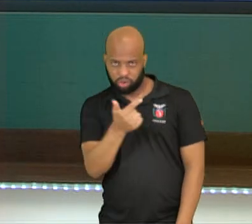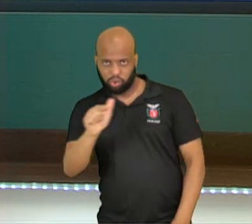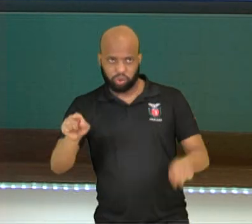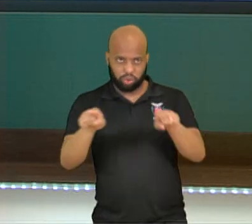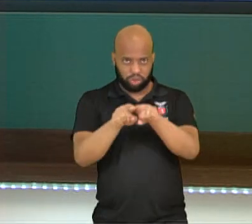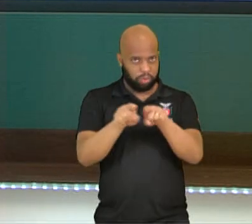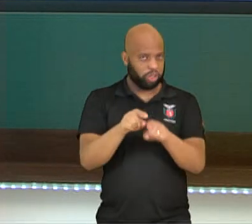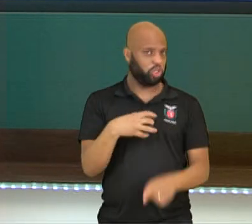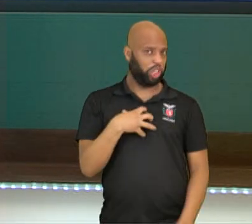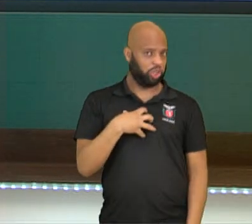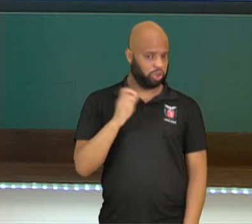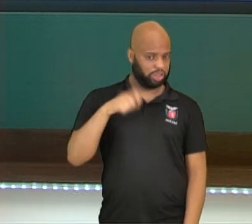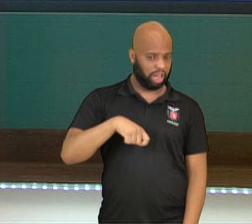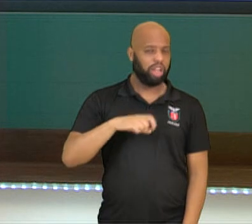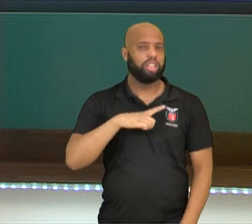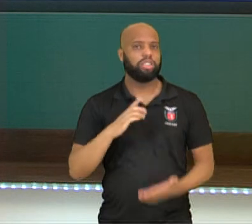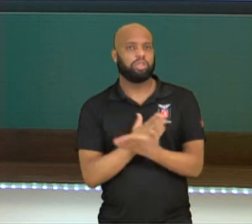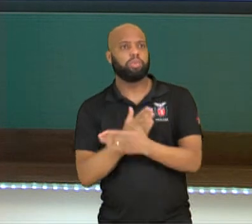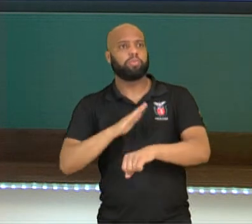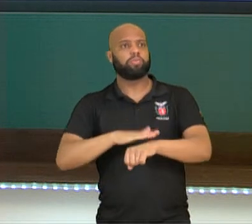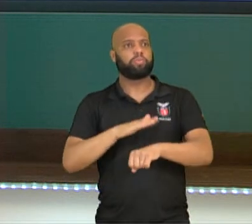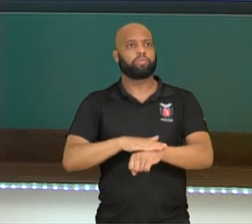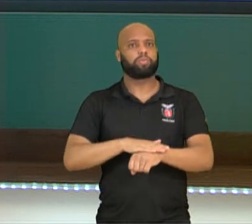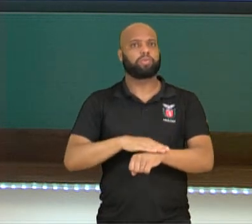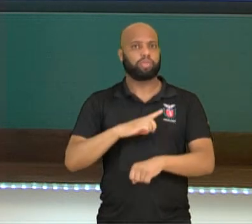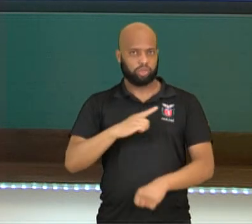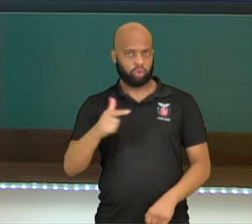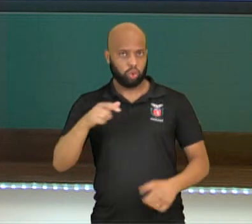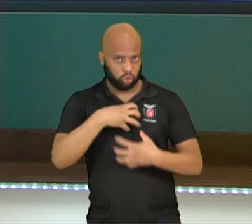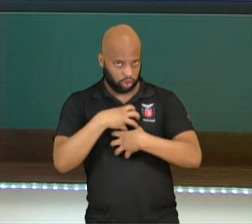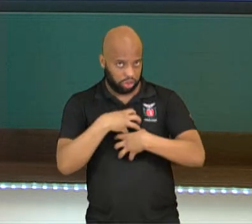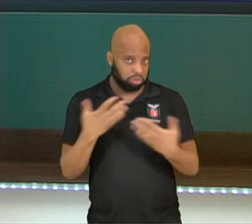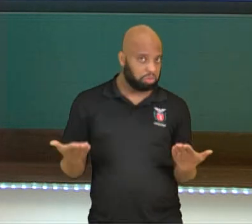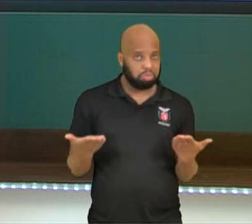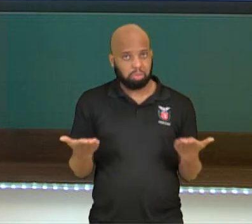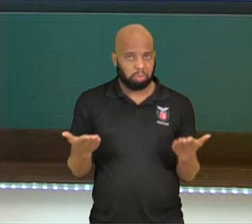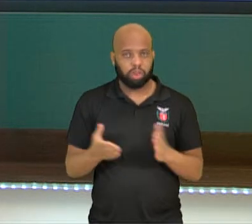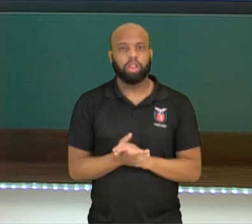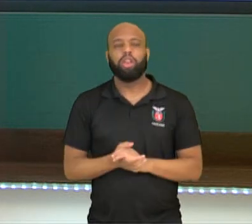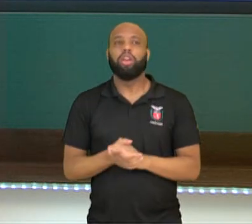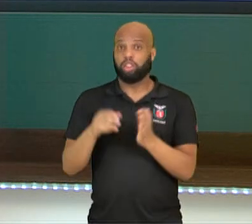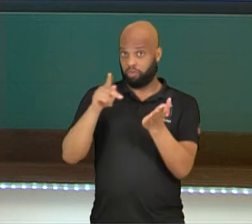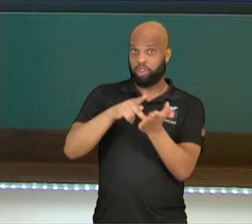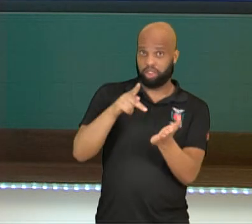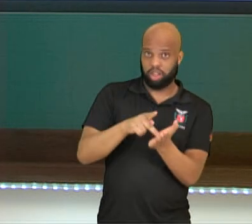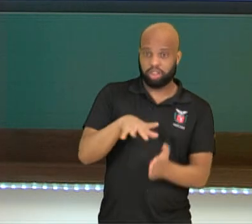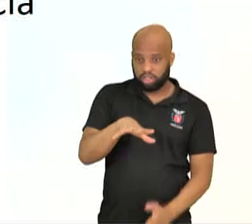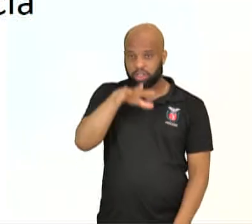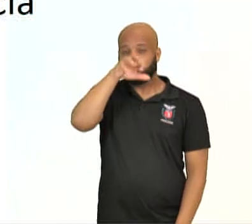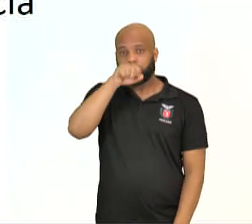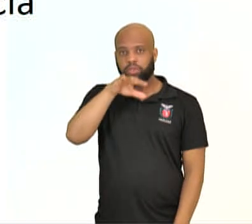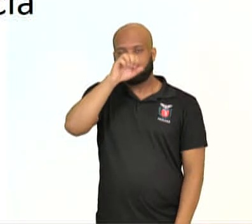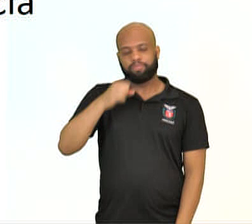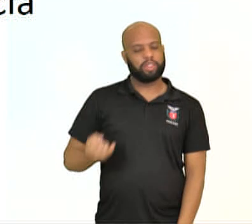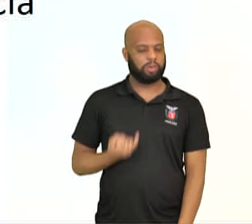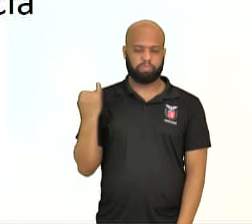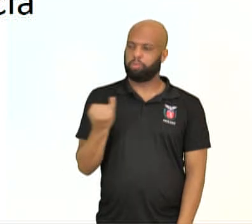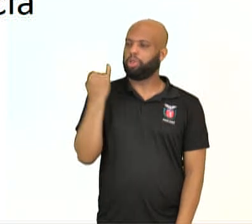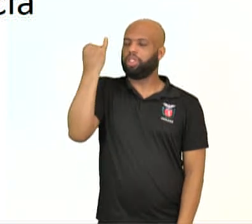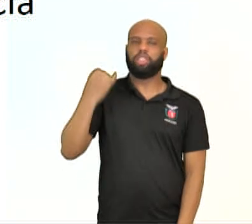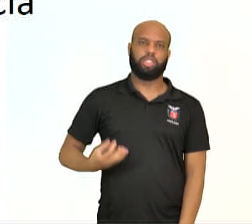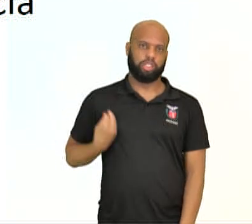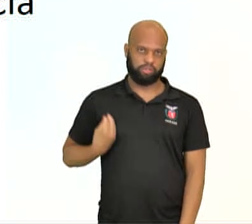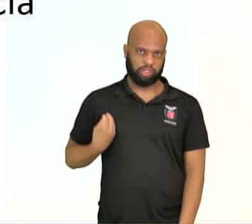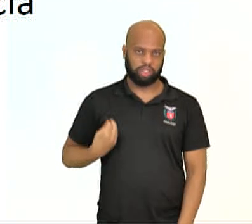Em alguns momentos nós podemos realizar essa respiração de algum outro jeito. De fato, a respiração é vital para o nosso corpo e